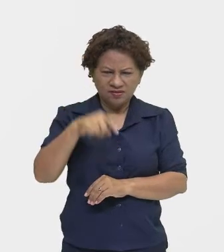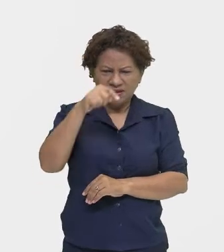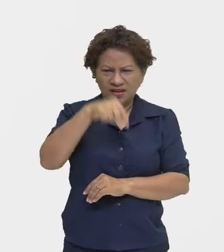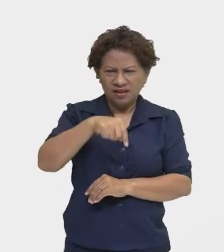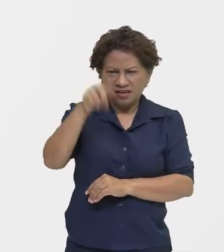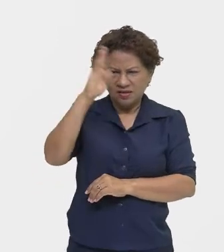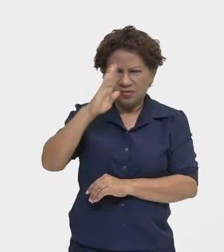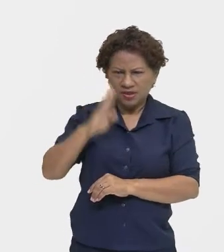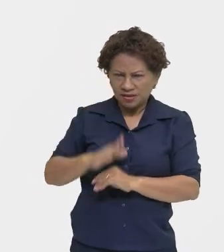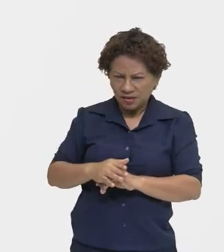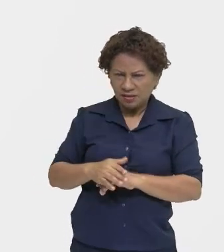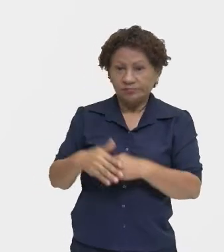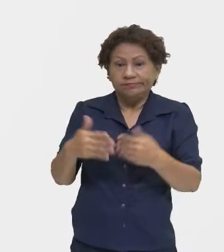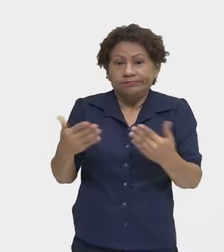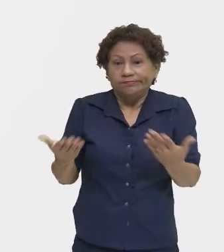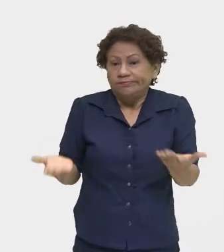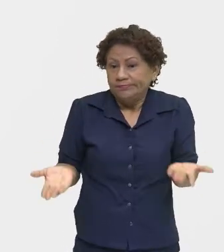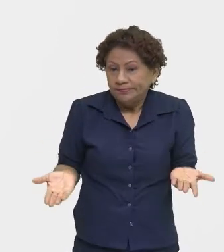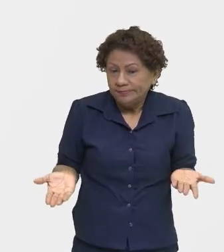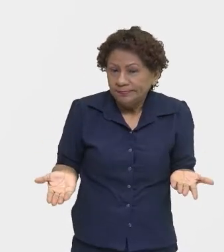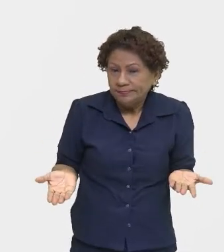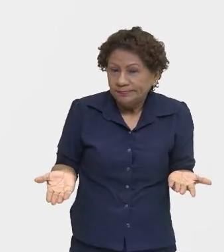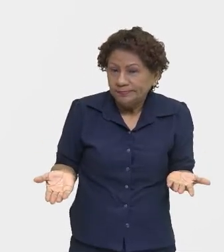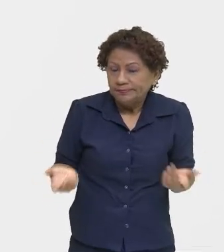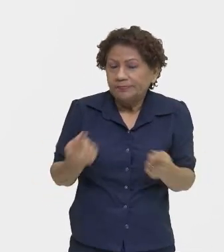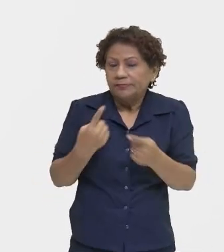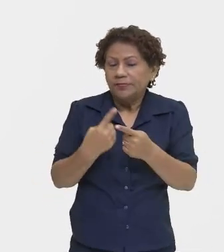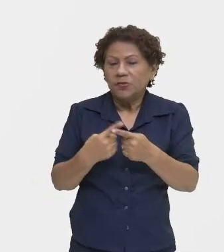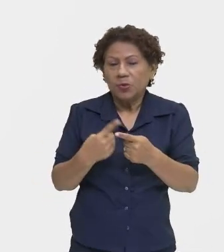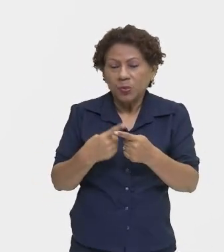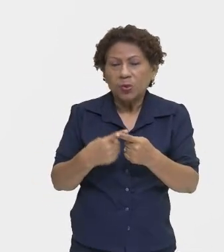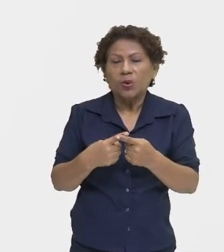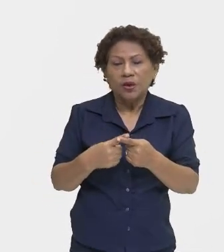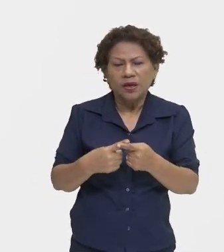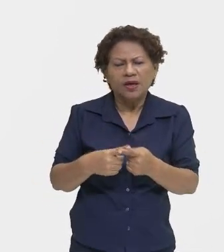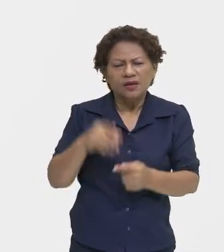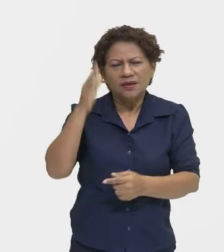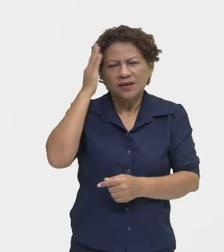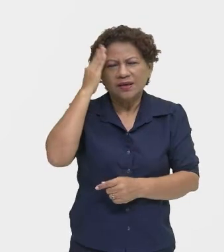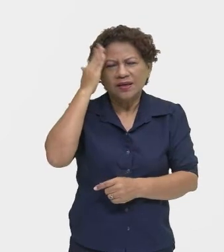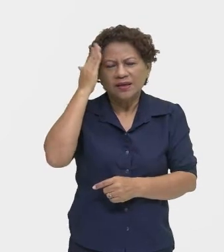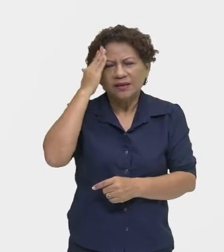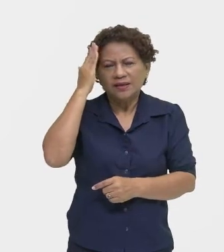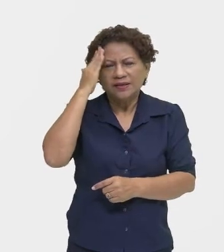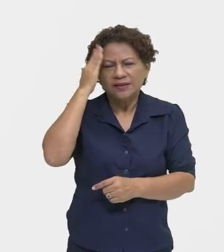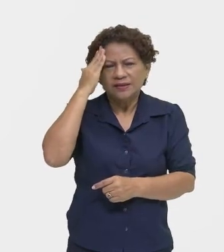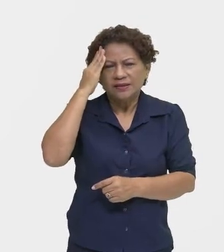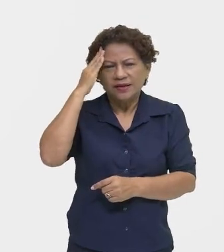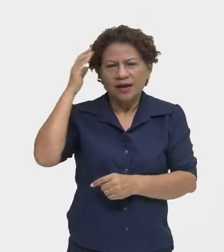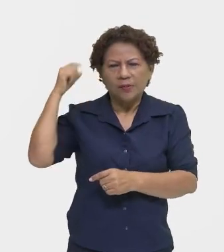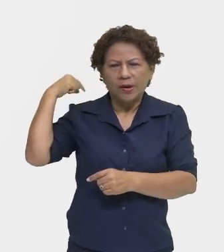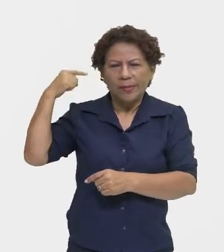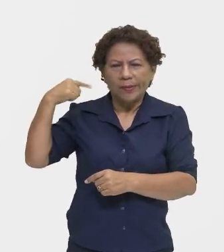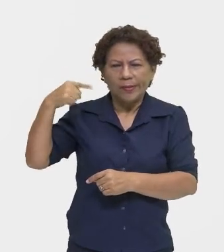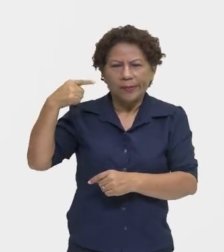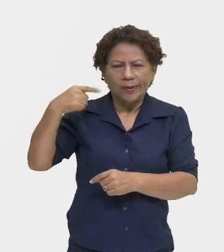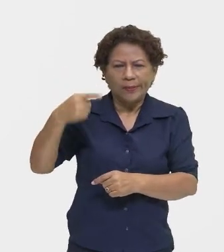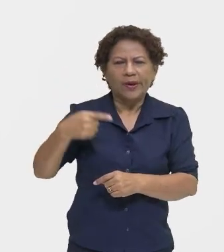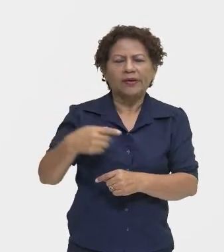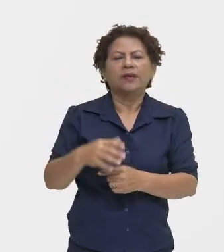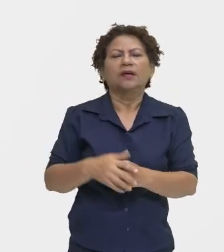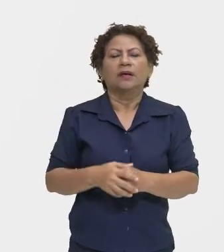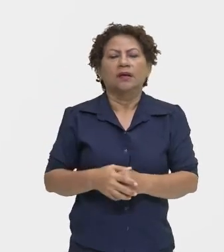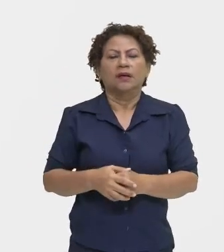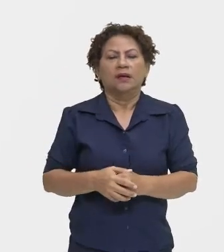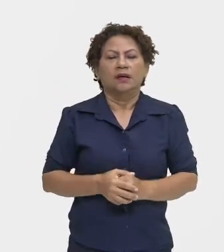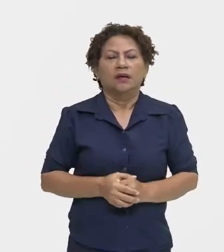nós conhecemos a nossa herança, né, indígena, não é tão pacífica assim. Então diz o seguinte, no